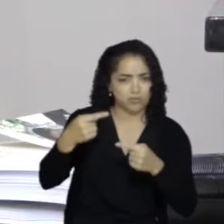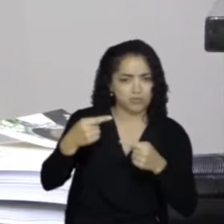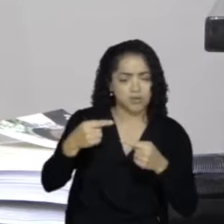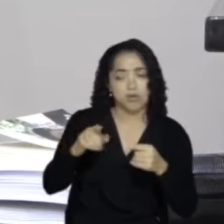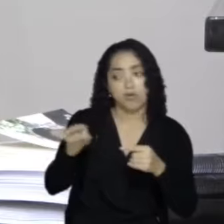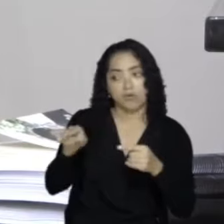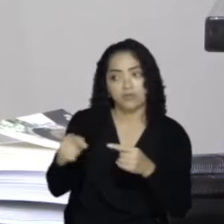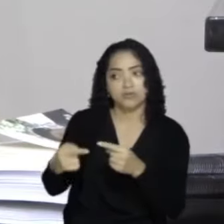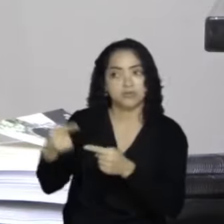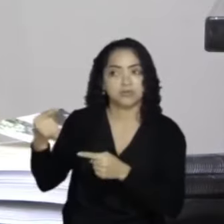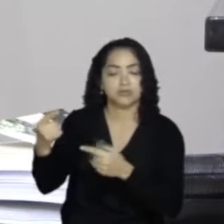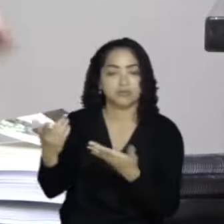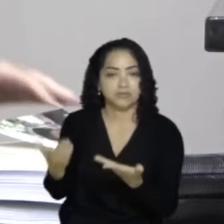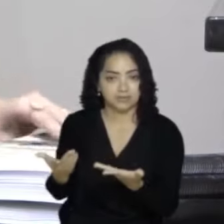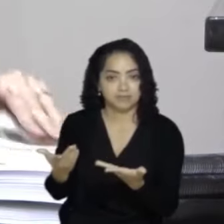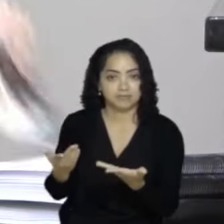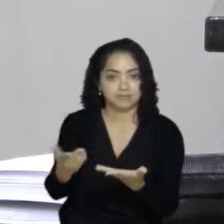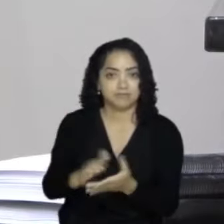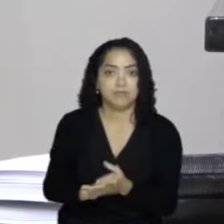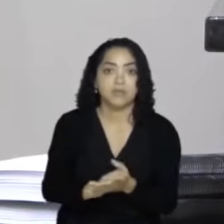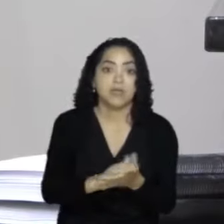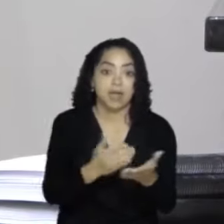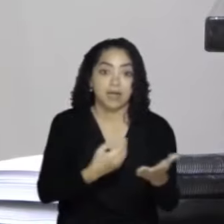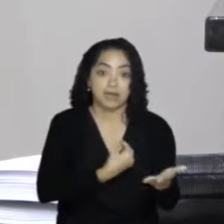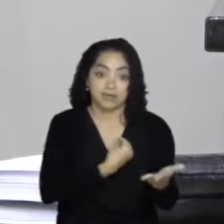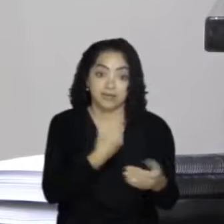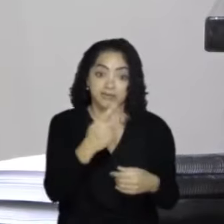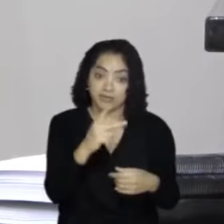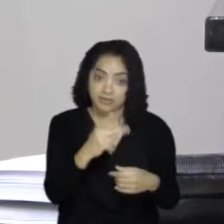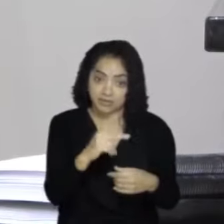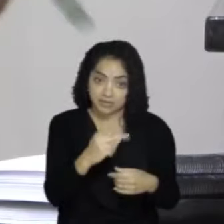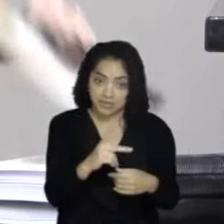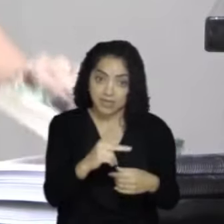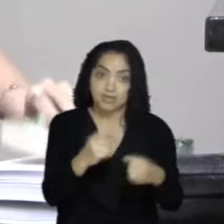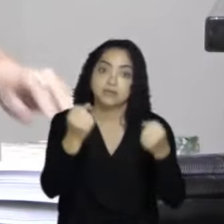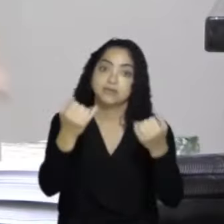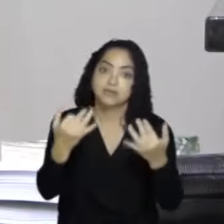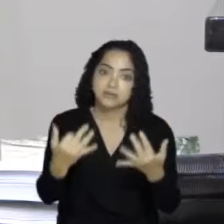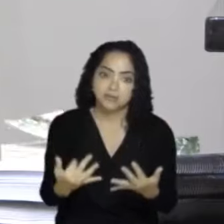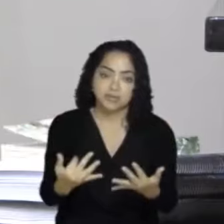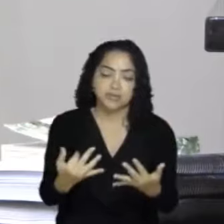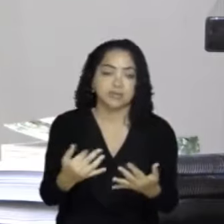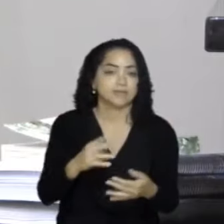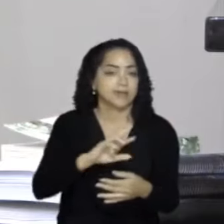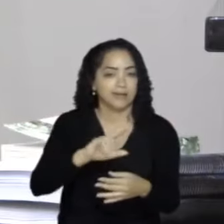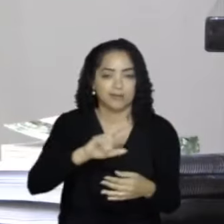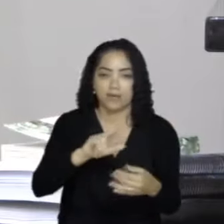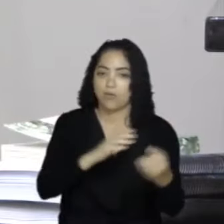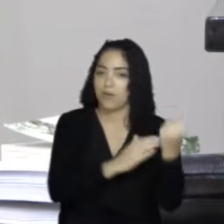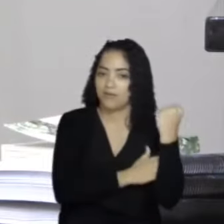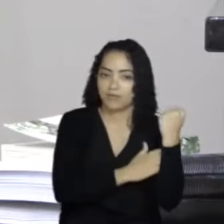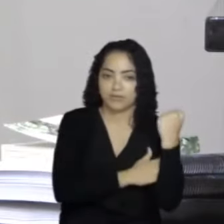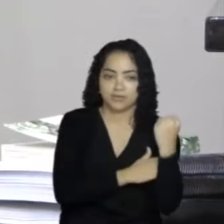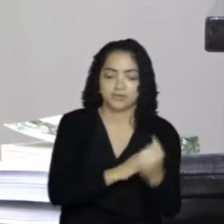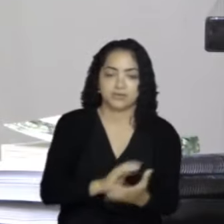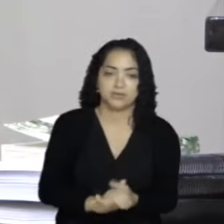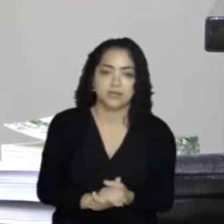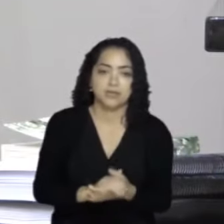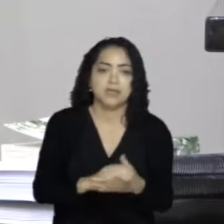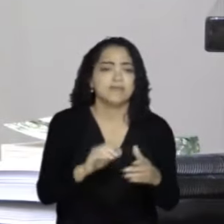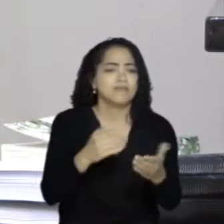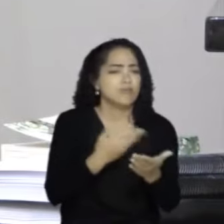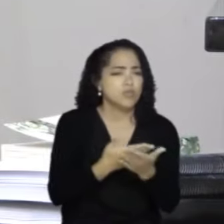combina? Bom, a bibliografia escrita por uma feminista diz que ela não era feminista. E são muitos textos que falam sobre